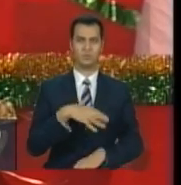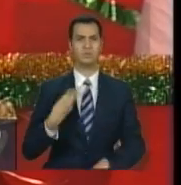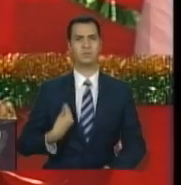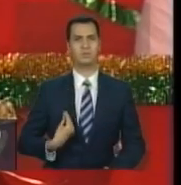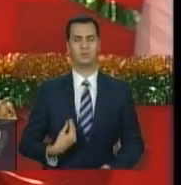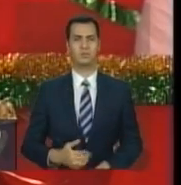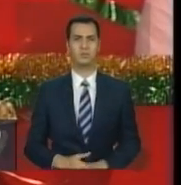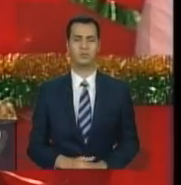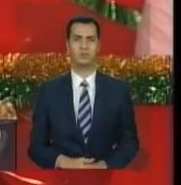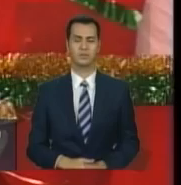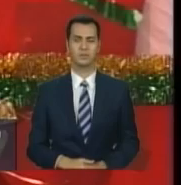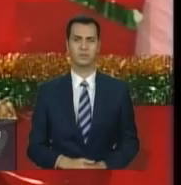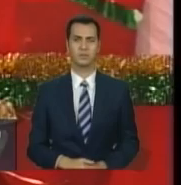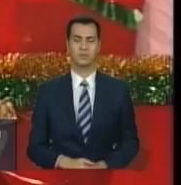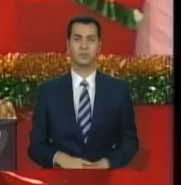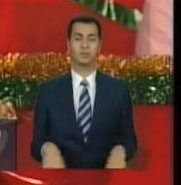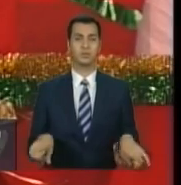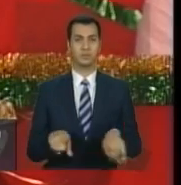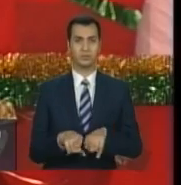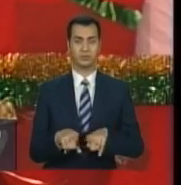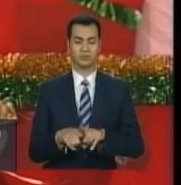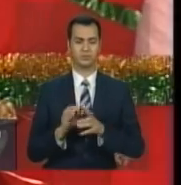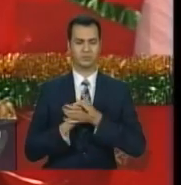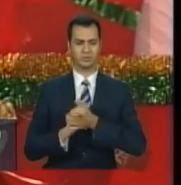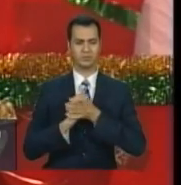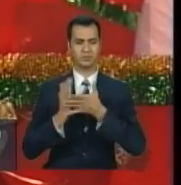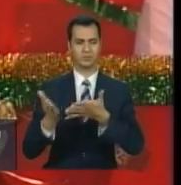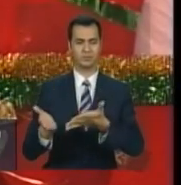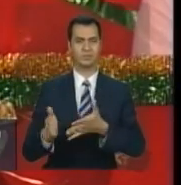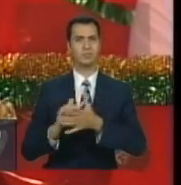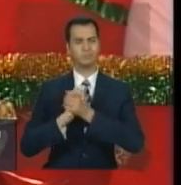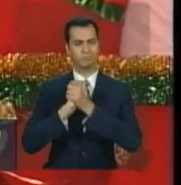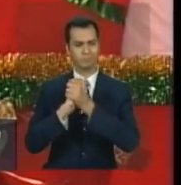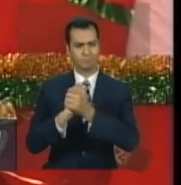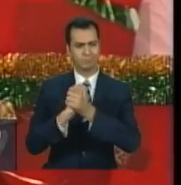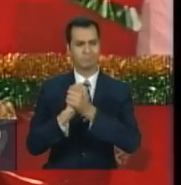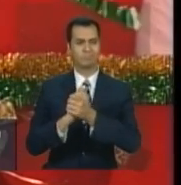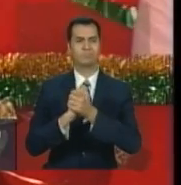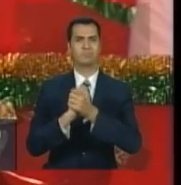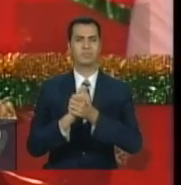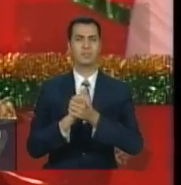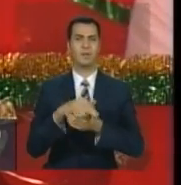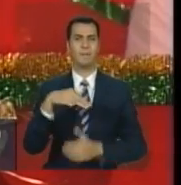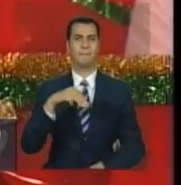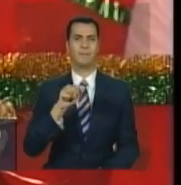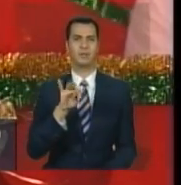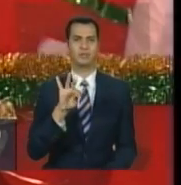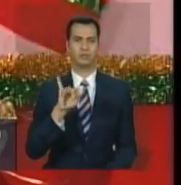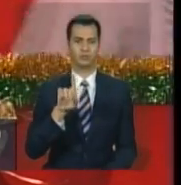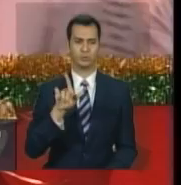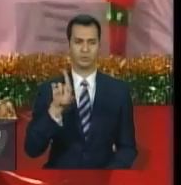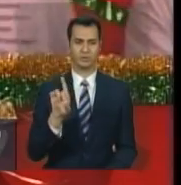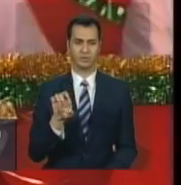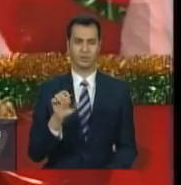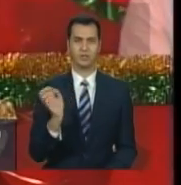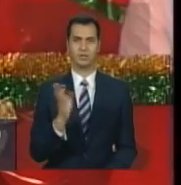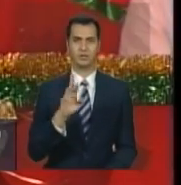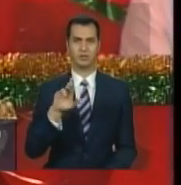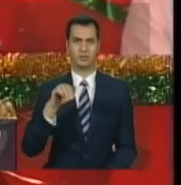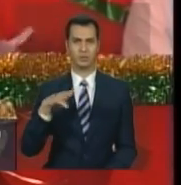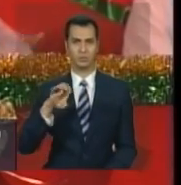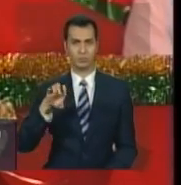E um cumprimento muito forte também para Matilde Ramos Silva,